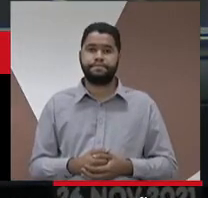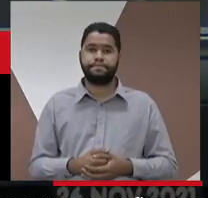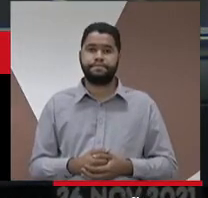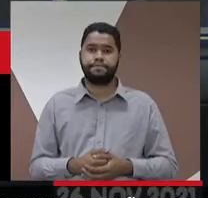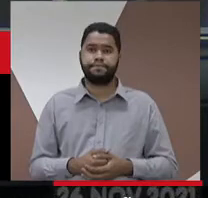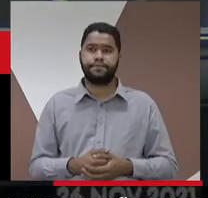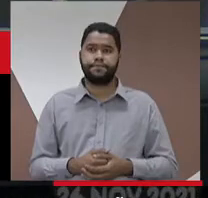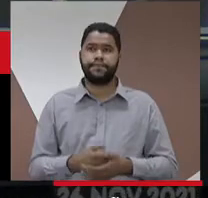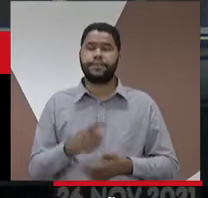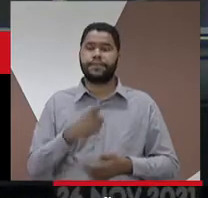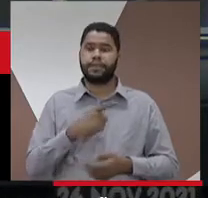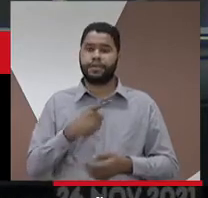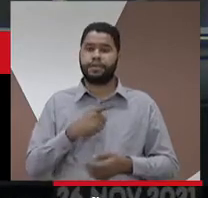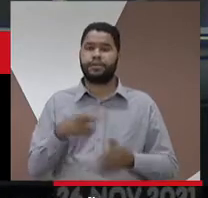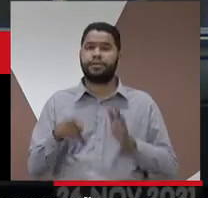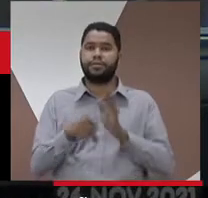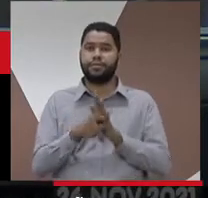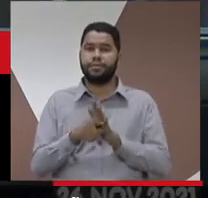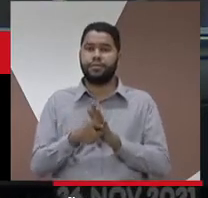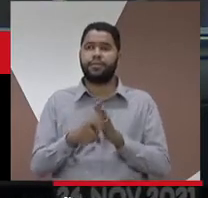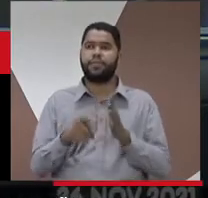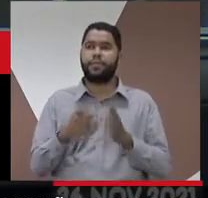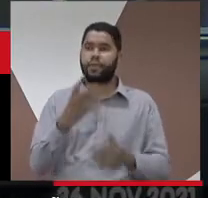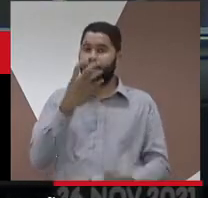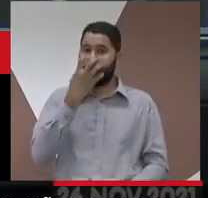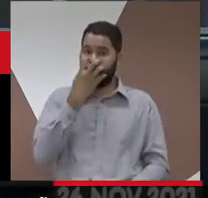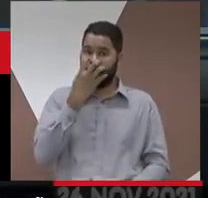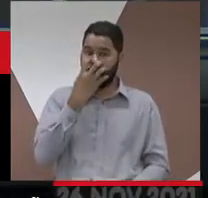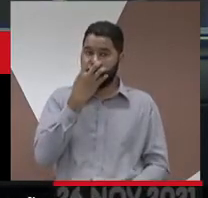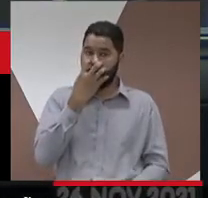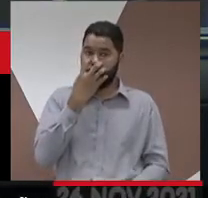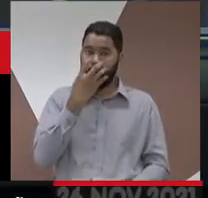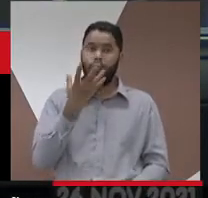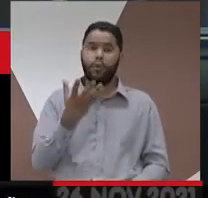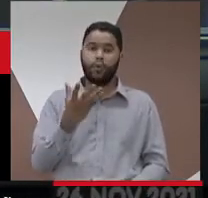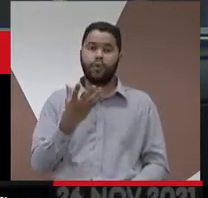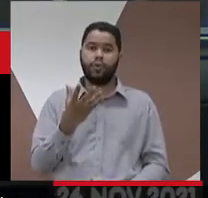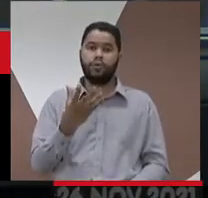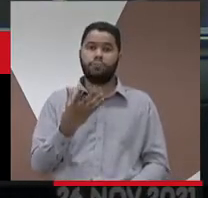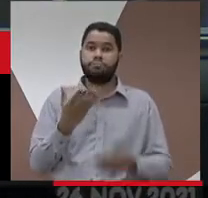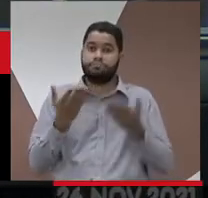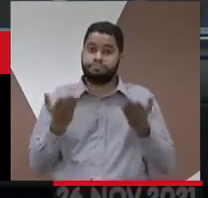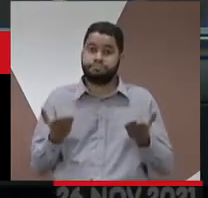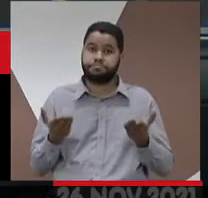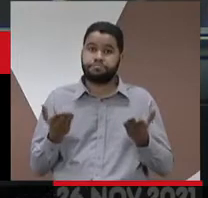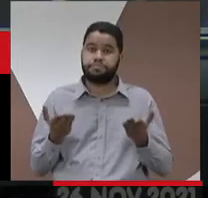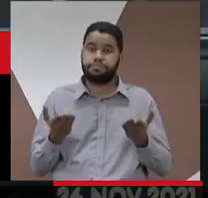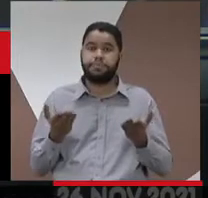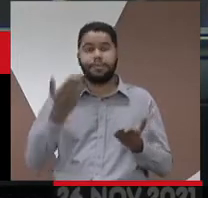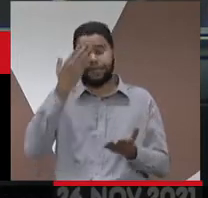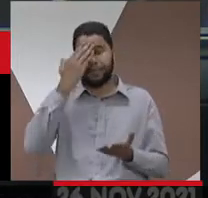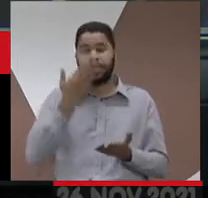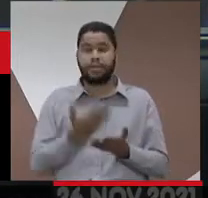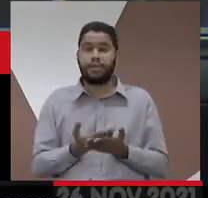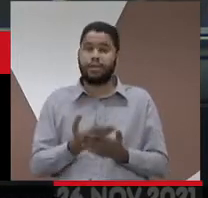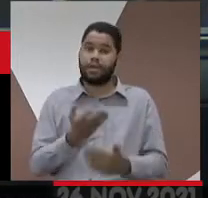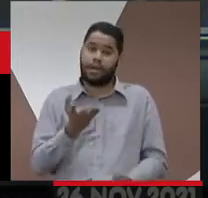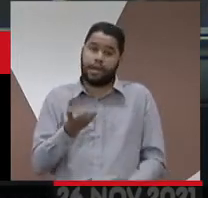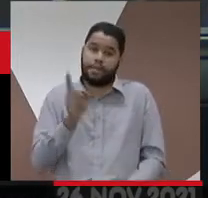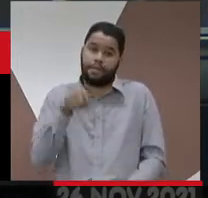cheiro de cachorro, tem 4 patas e tem focinho. Então, eu estou acreditando que é um